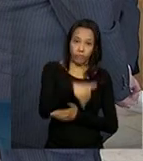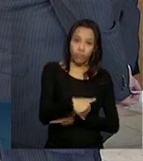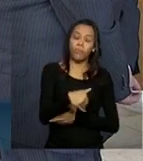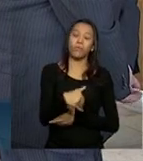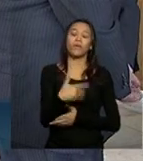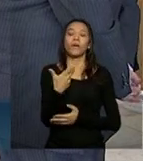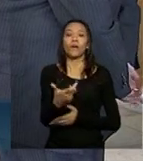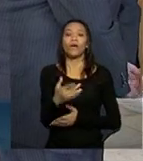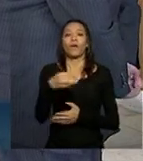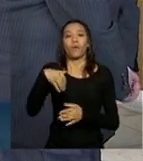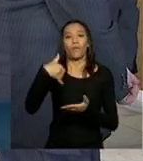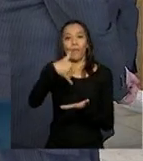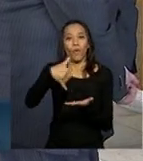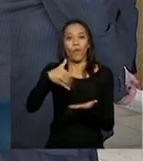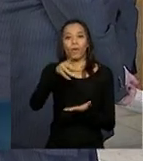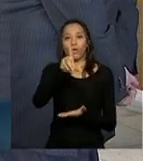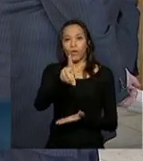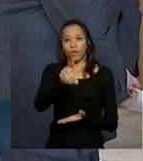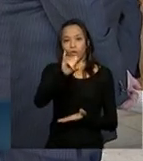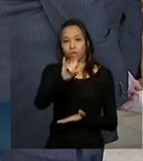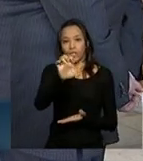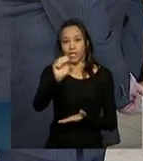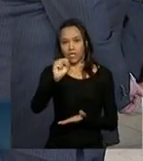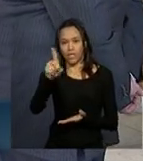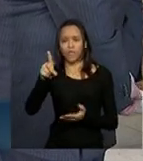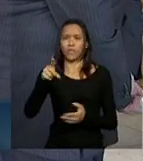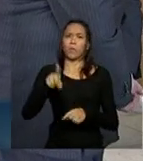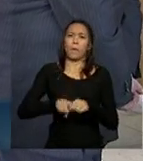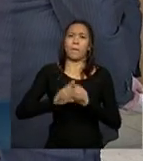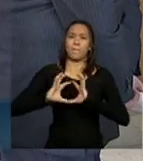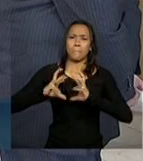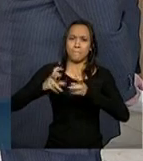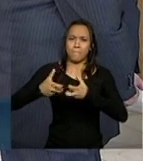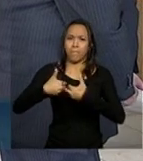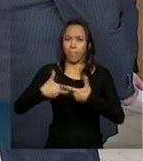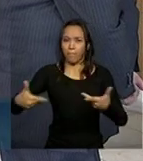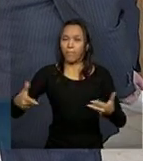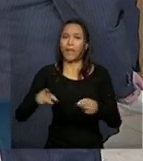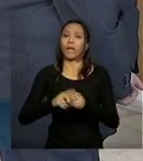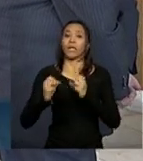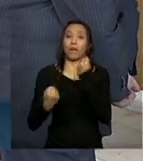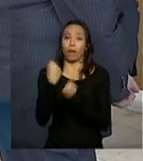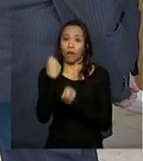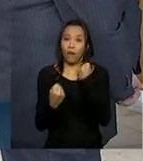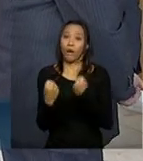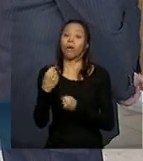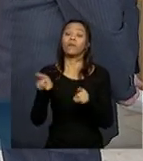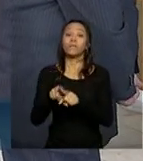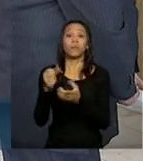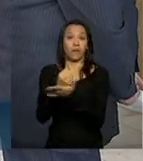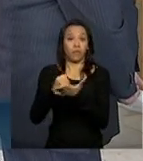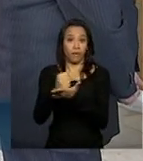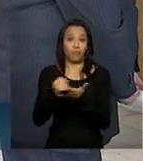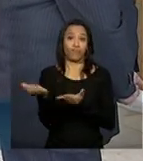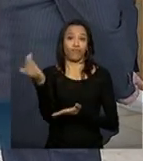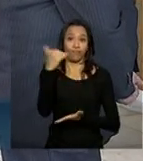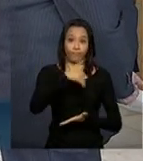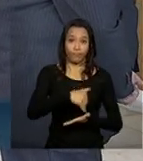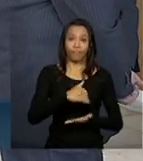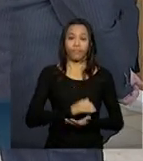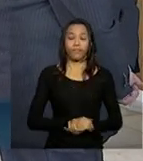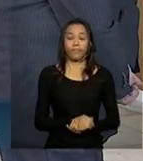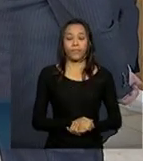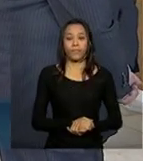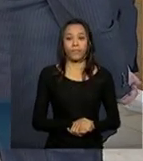óleo diesel, produtos químicos, máquinas mecânicas, automóveis e produtos farmacêuticos.